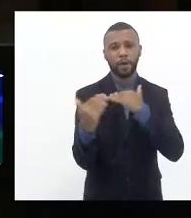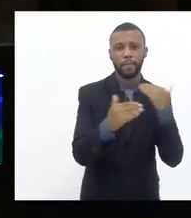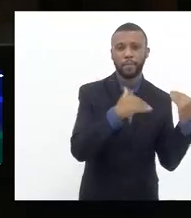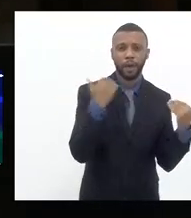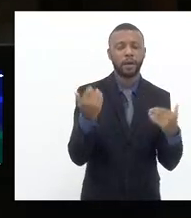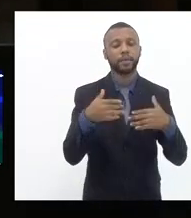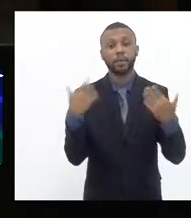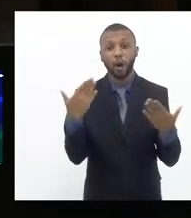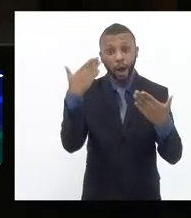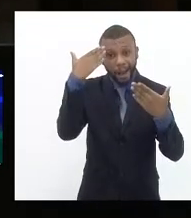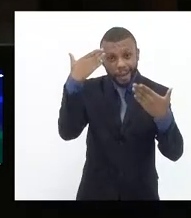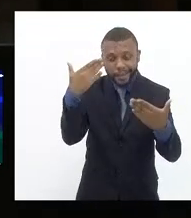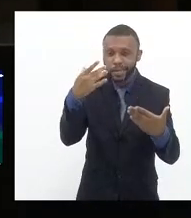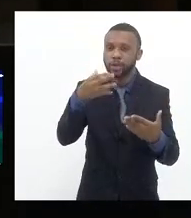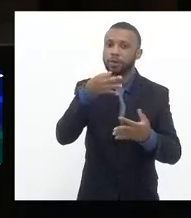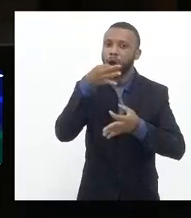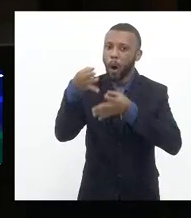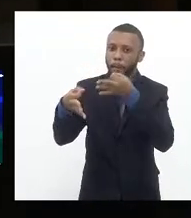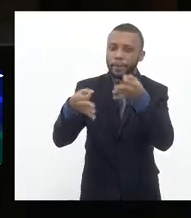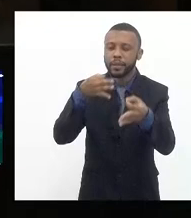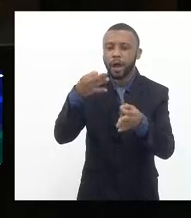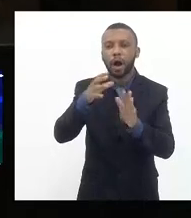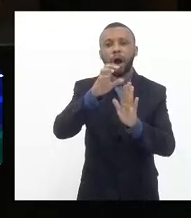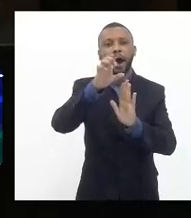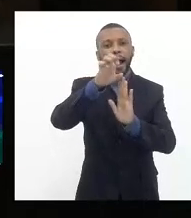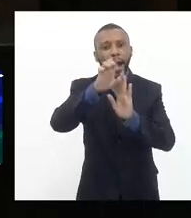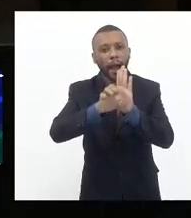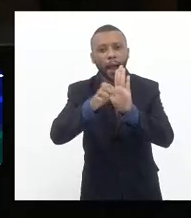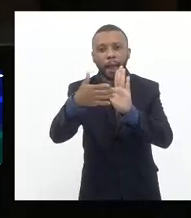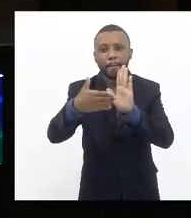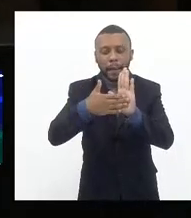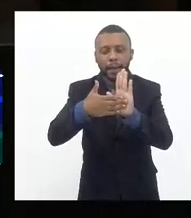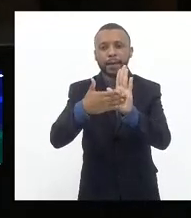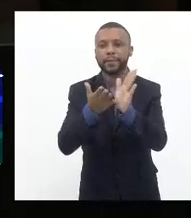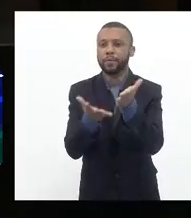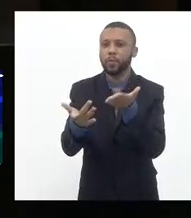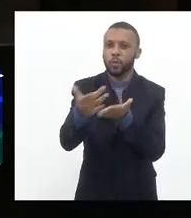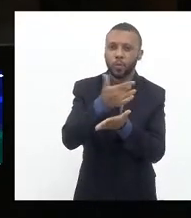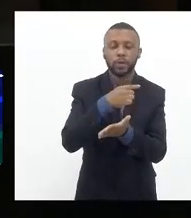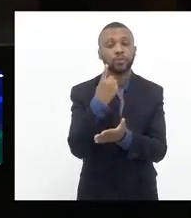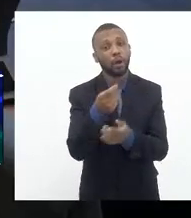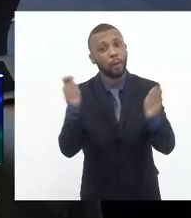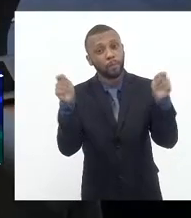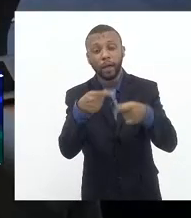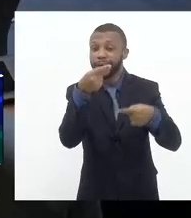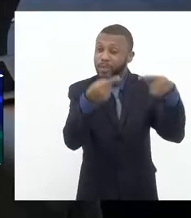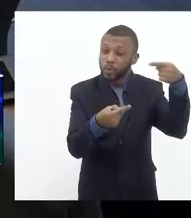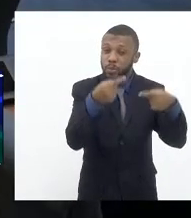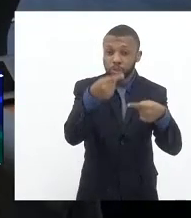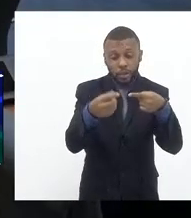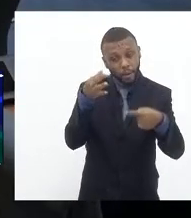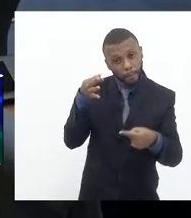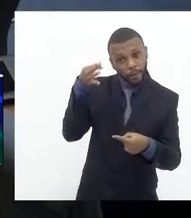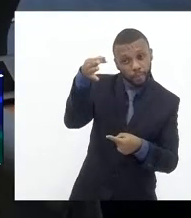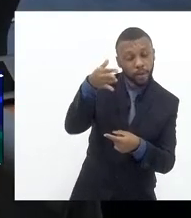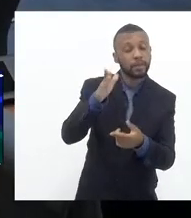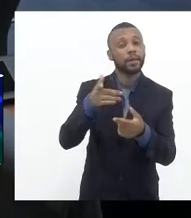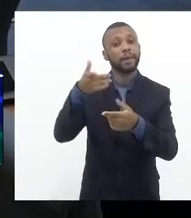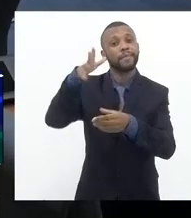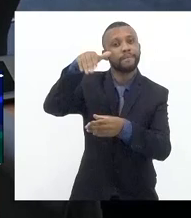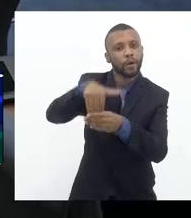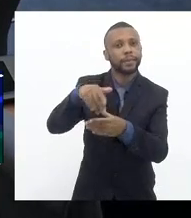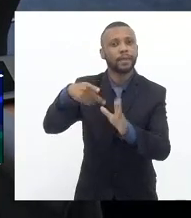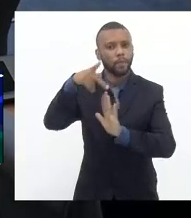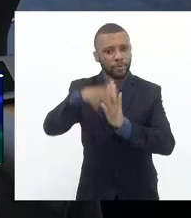as emendas, que a gente possa discutir mais para frente e aprimorar o projeto. Obrigada, deputada enfermeira Rejane. Obrigada,